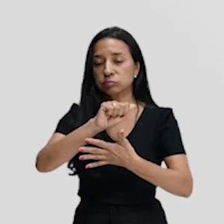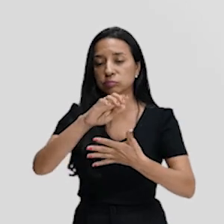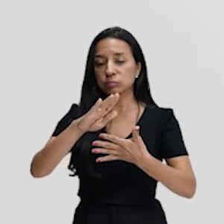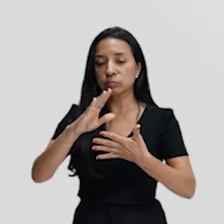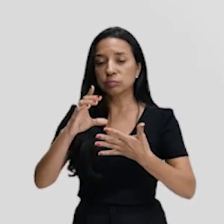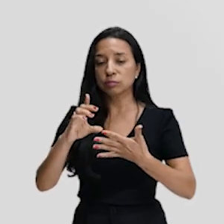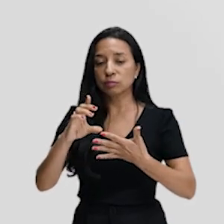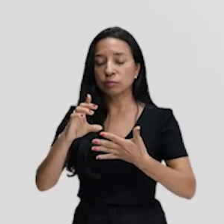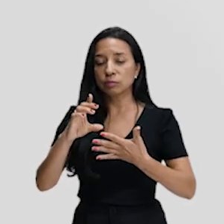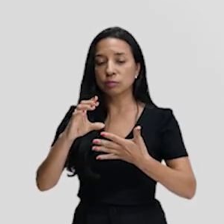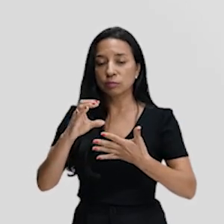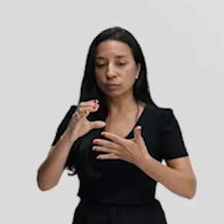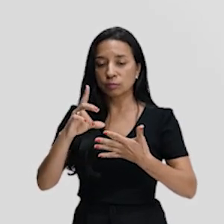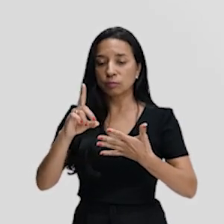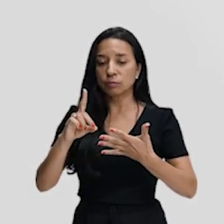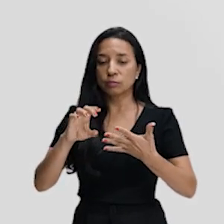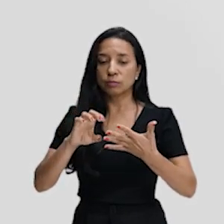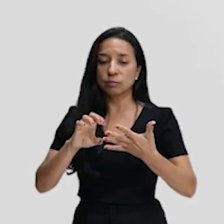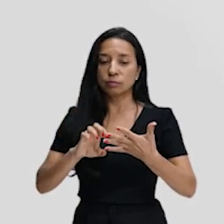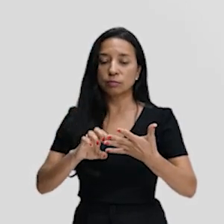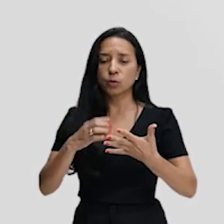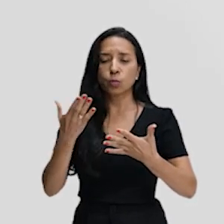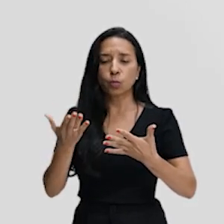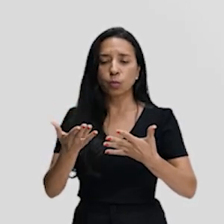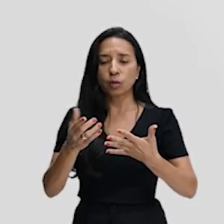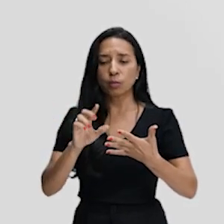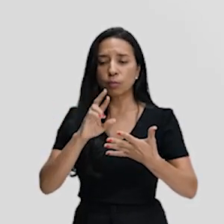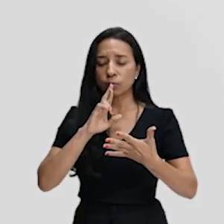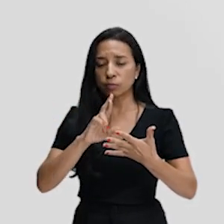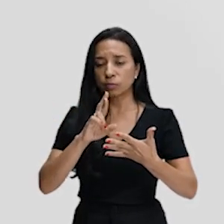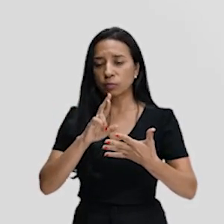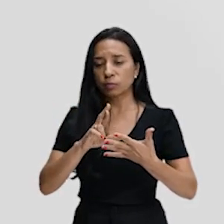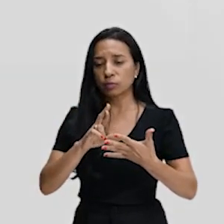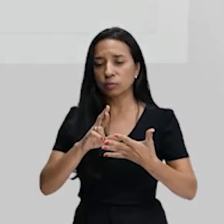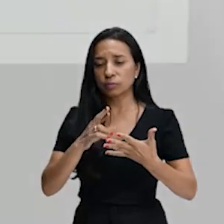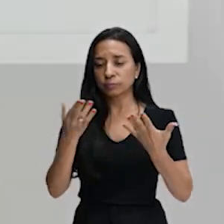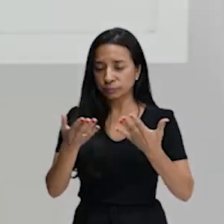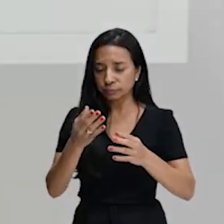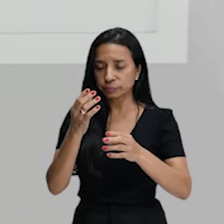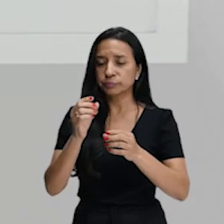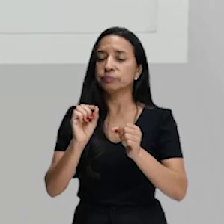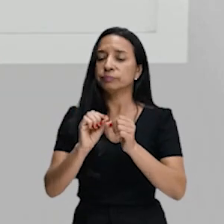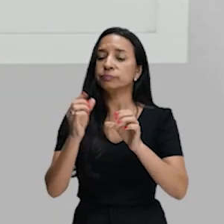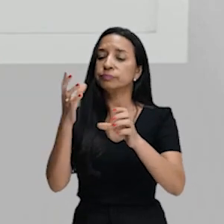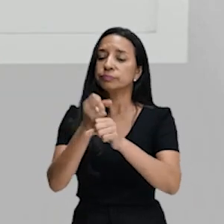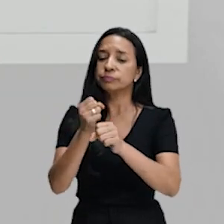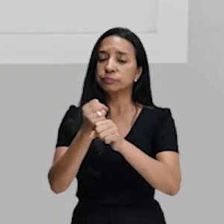ver aqui a questão. Então vou desenhar aqui novamente. Então vou ter aqui, ó, o primeiro